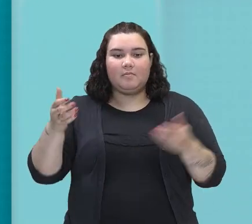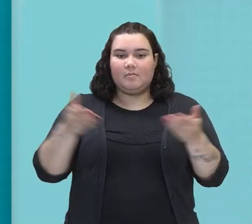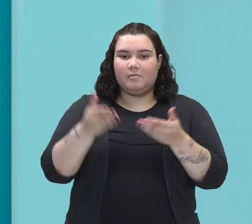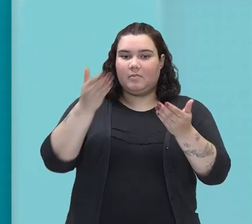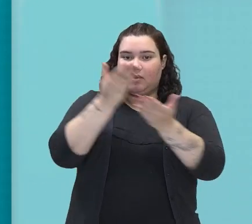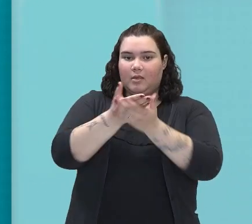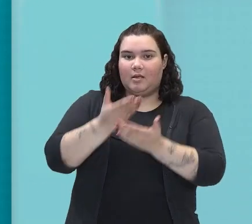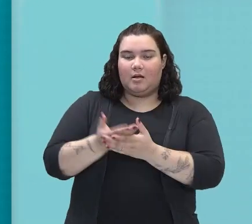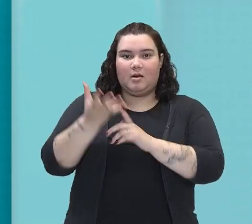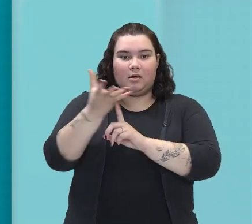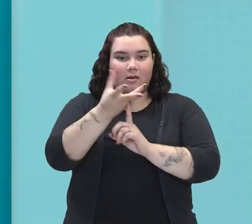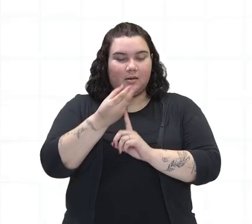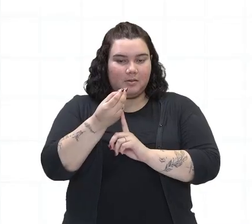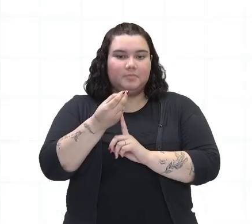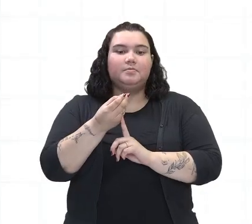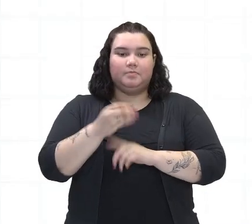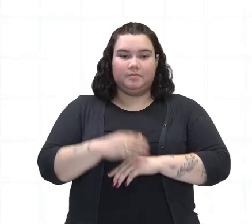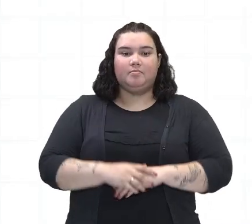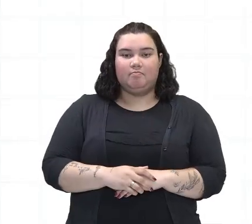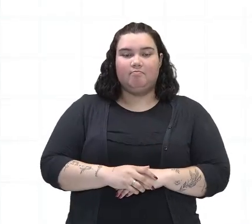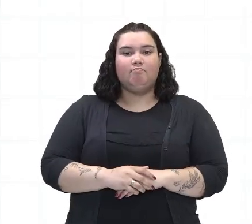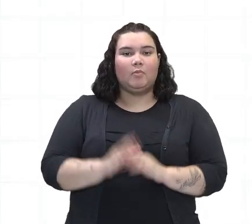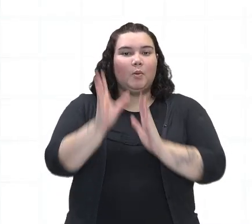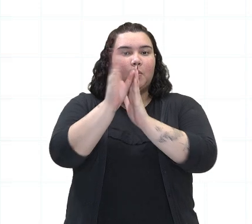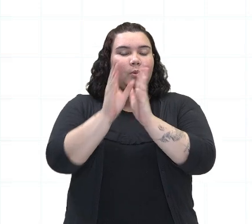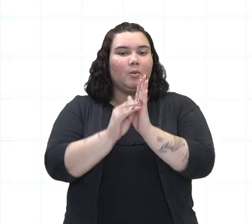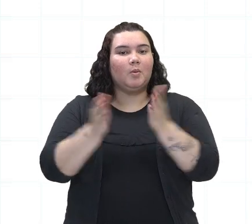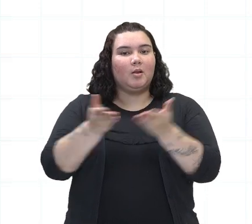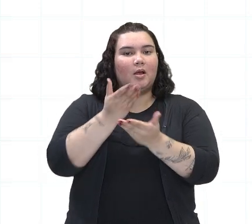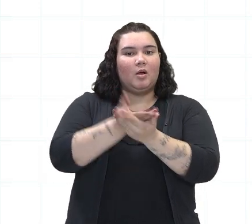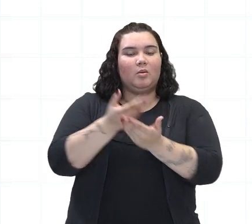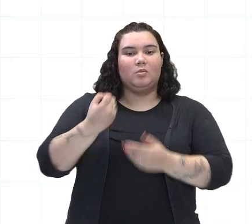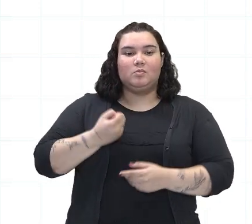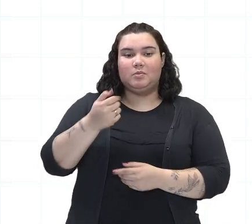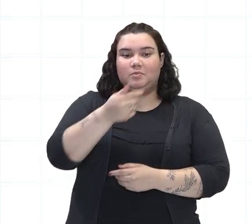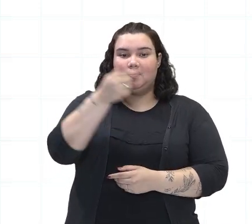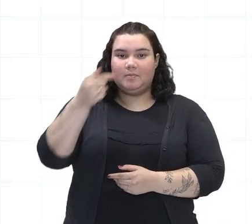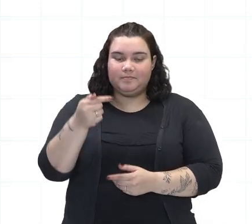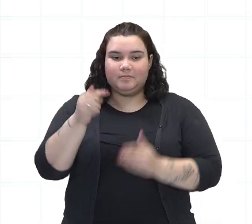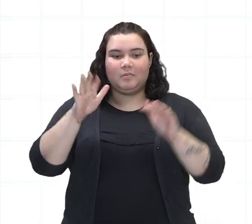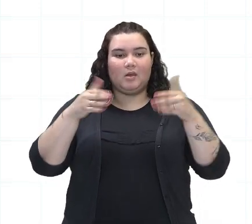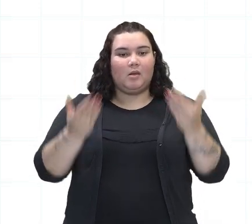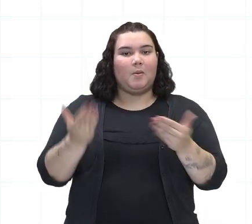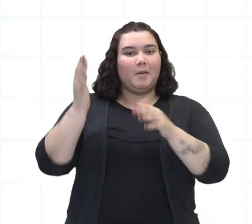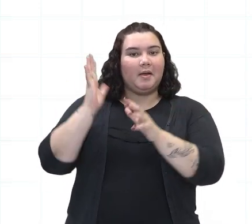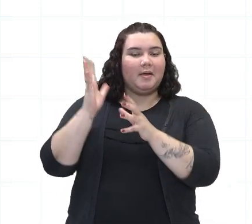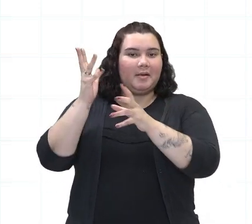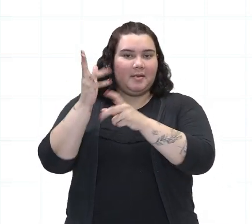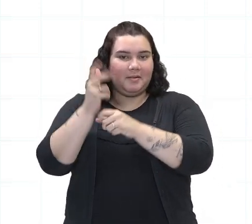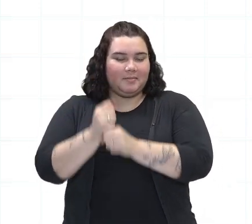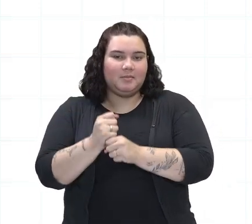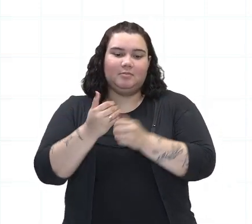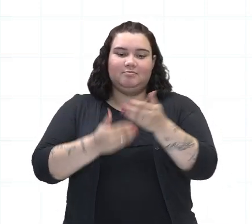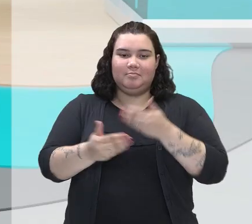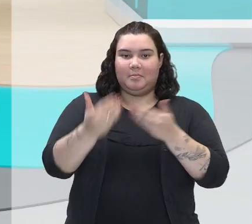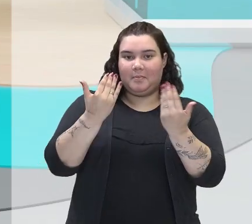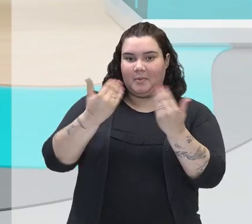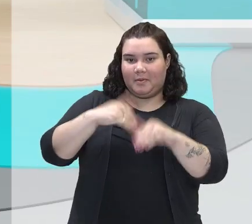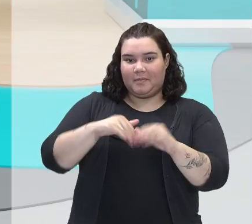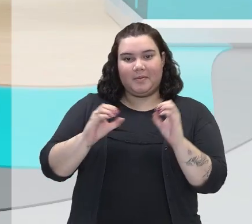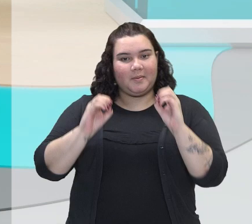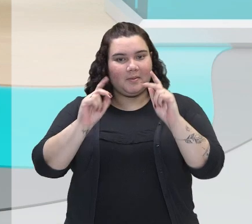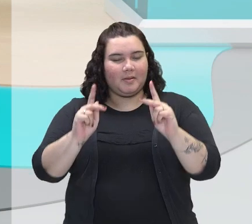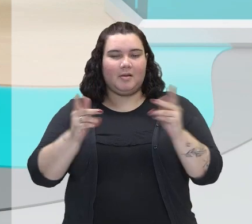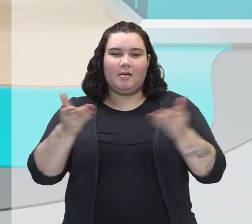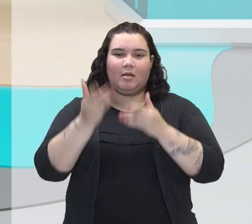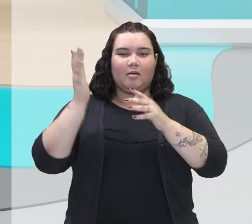mundo das artes. Vamos ver o conteúdo da nossa aula? Esta é a nossa aula de número 7, teremos revisão e avaliação. Então, nós